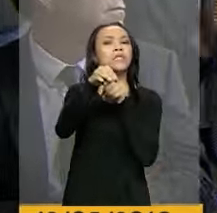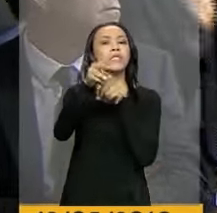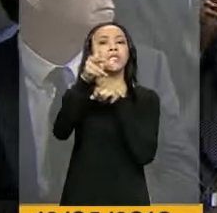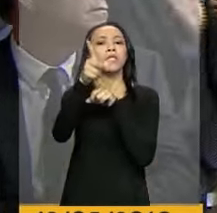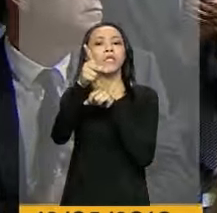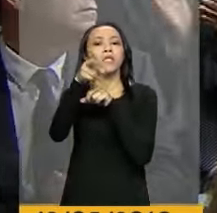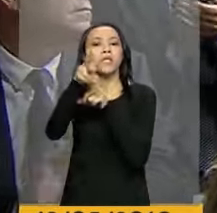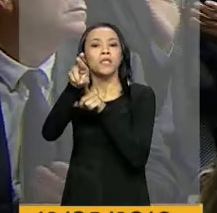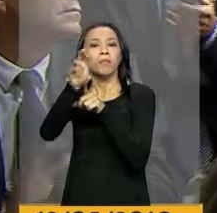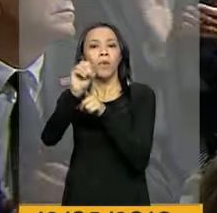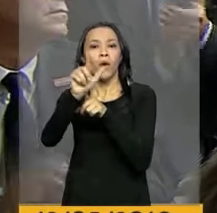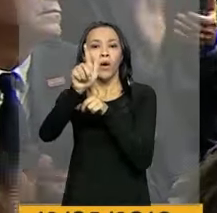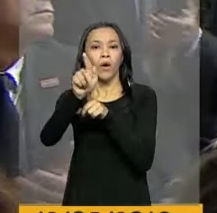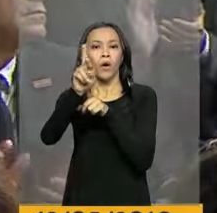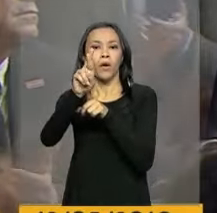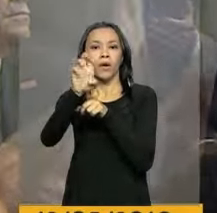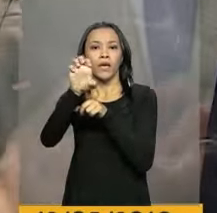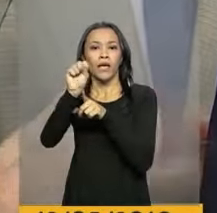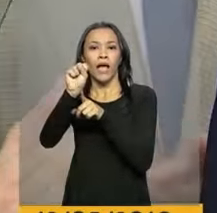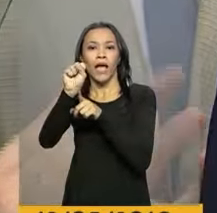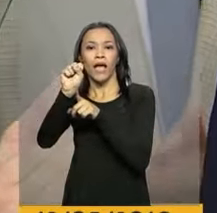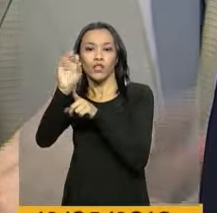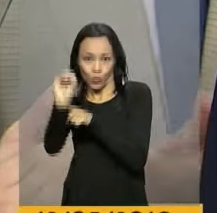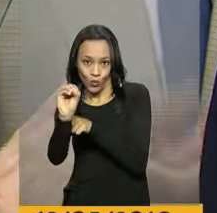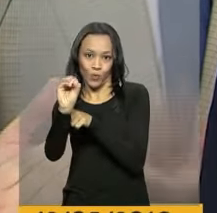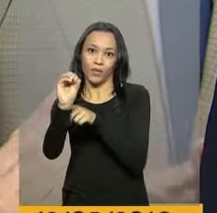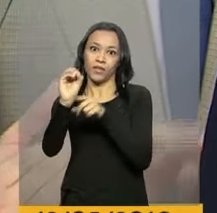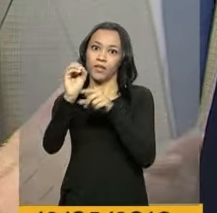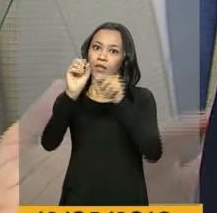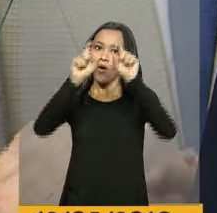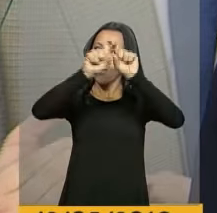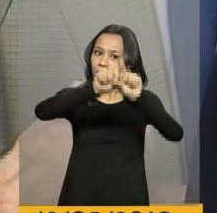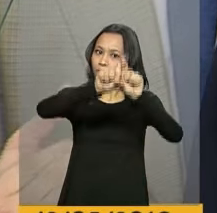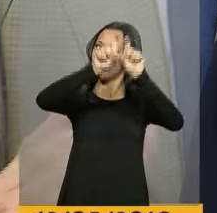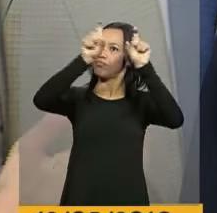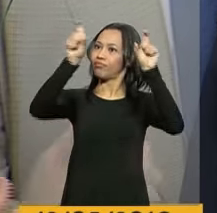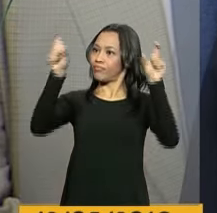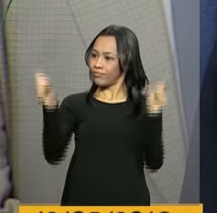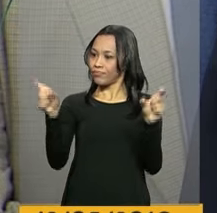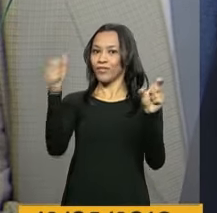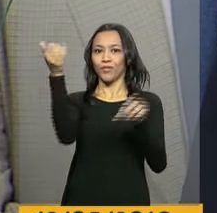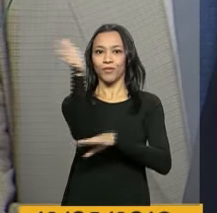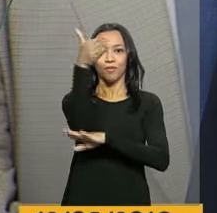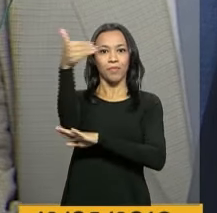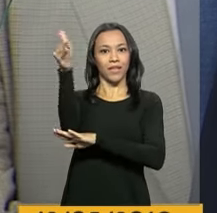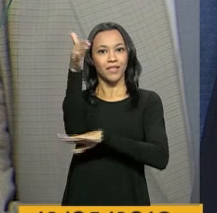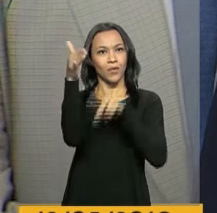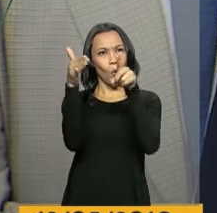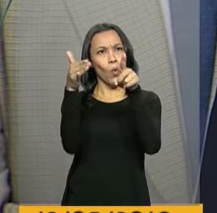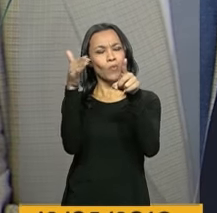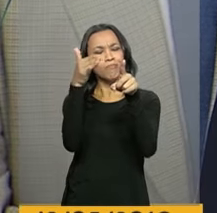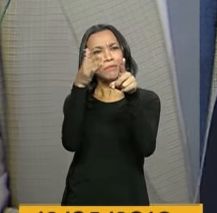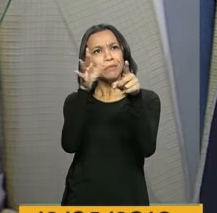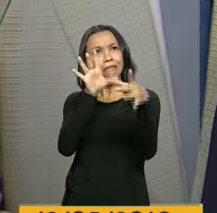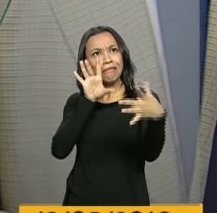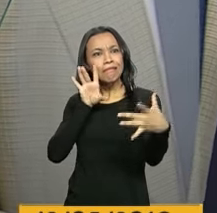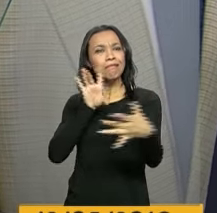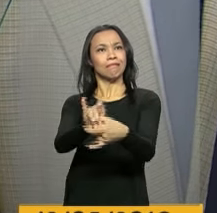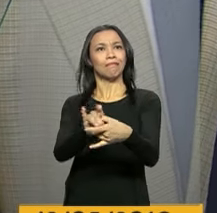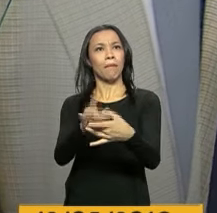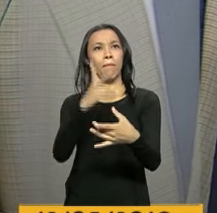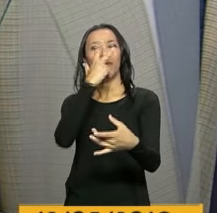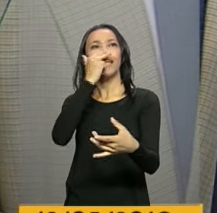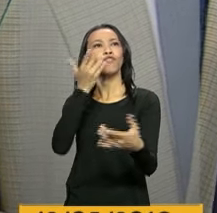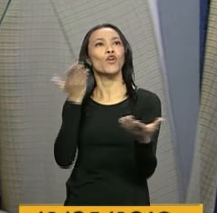A expressão da nossa bandeira não poderia ser mais atual, como se hoje tivesse sido